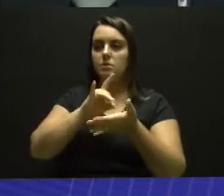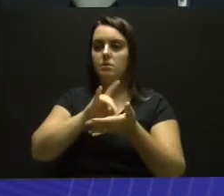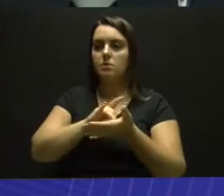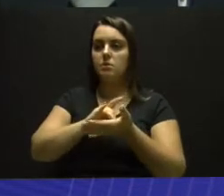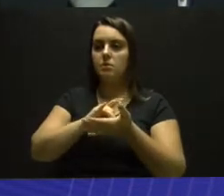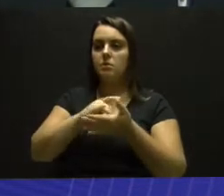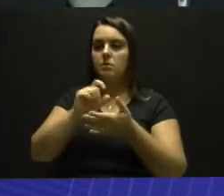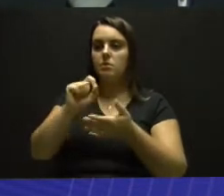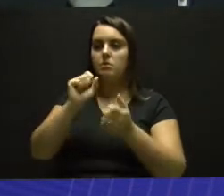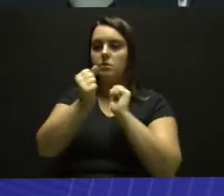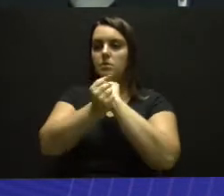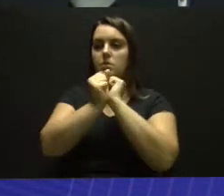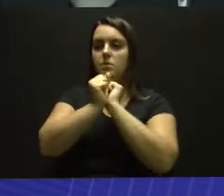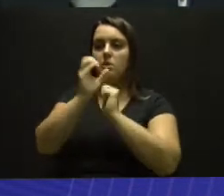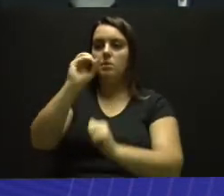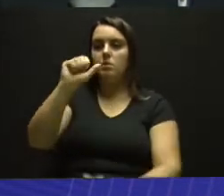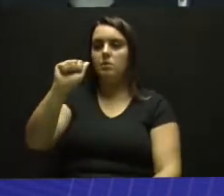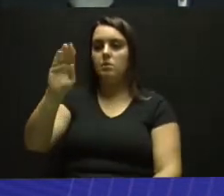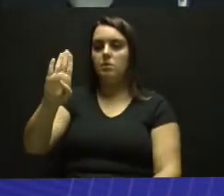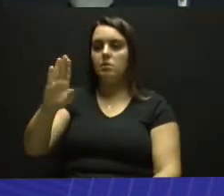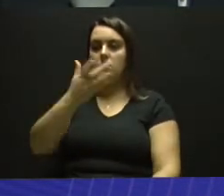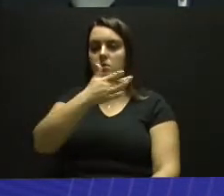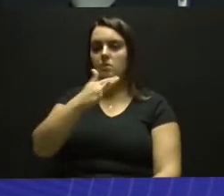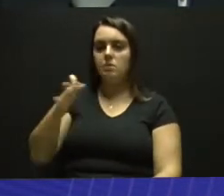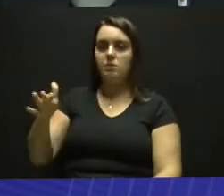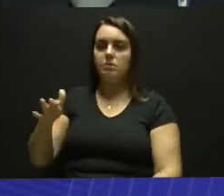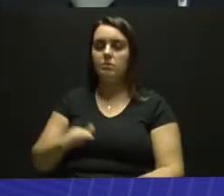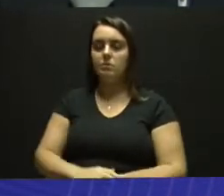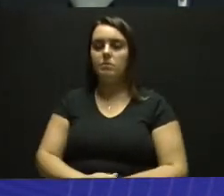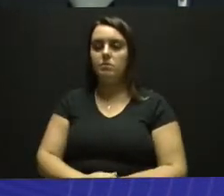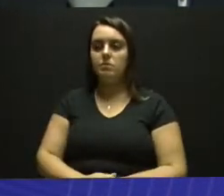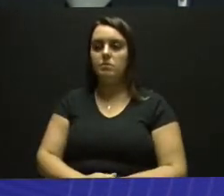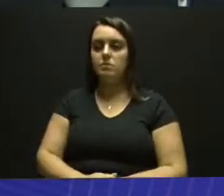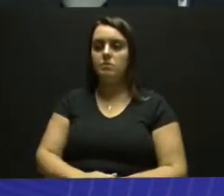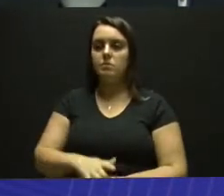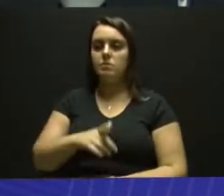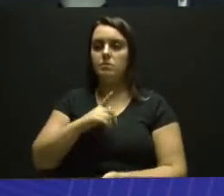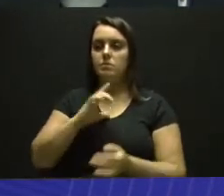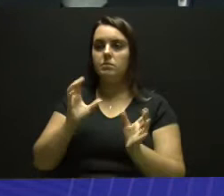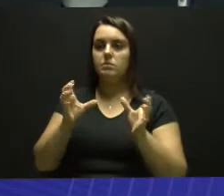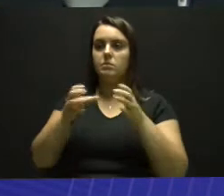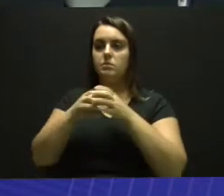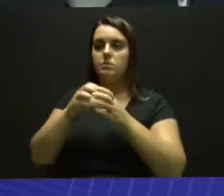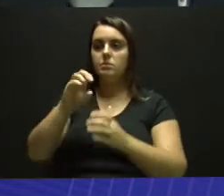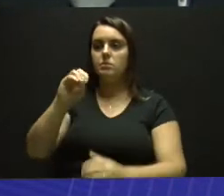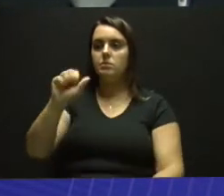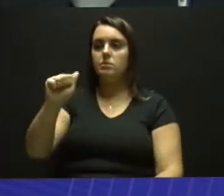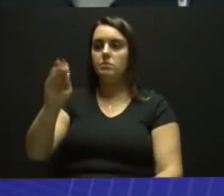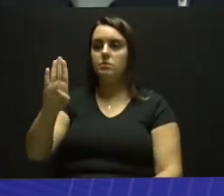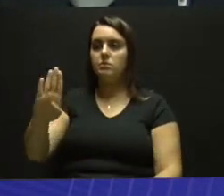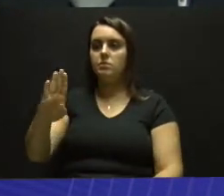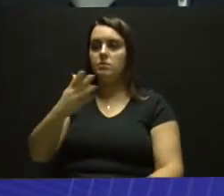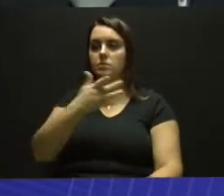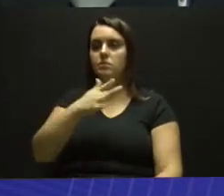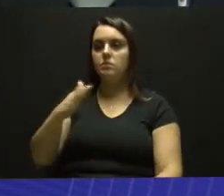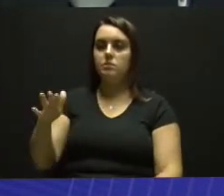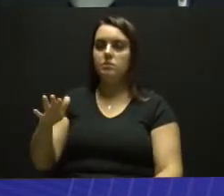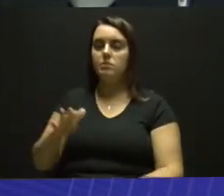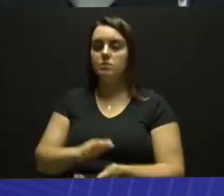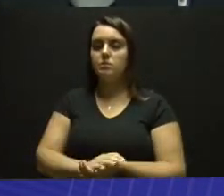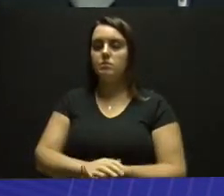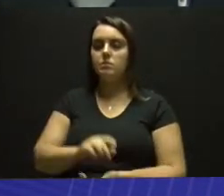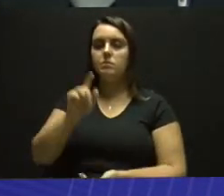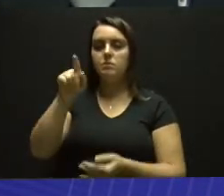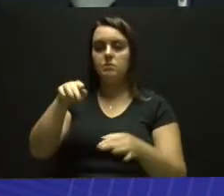negra da oab santos a comissão da igualdade racial da oab santos e ele é